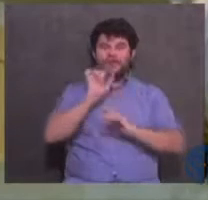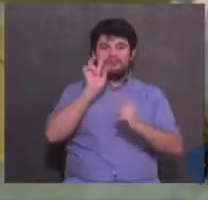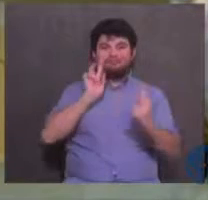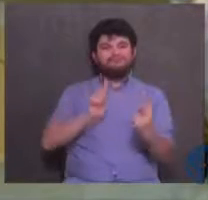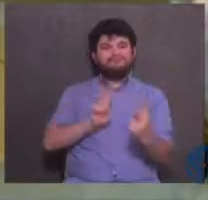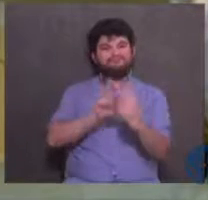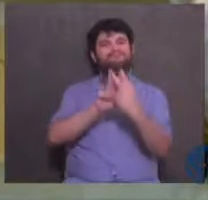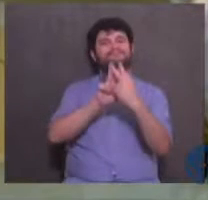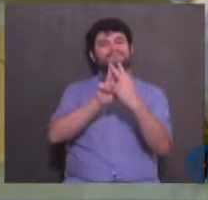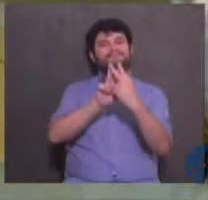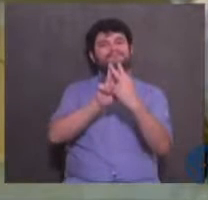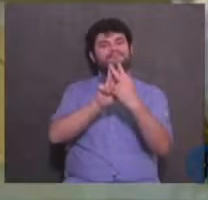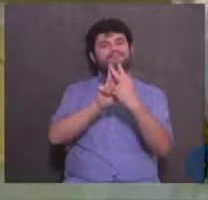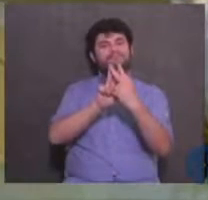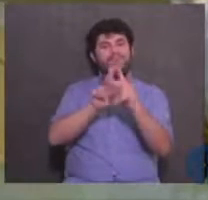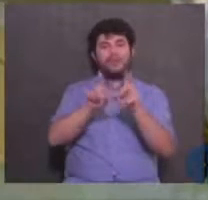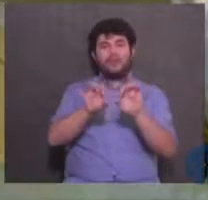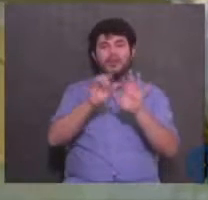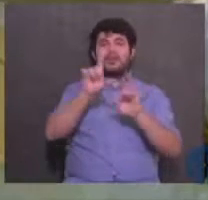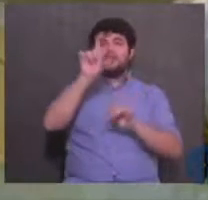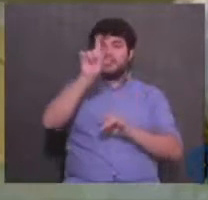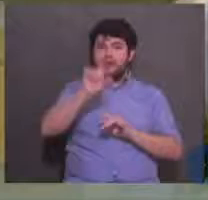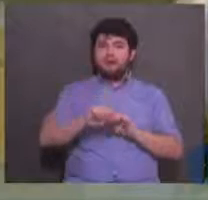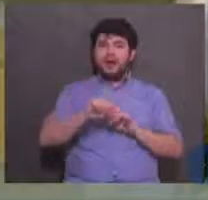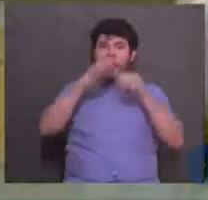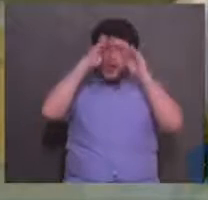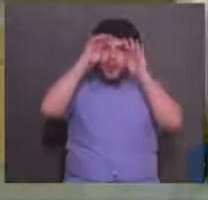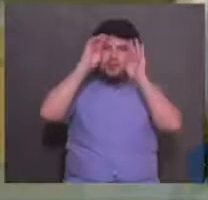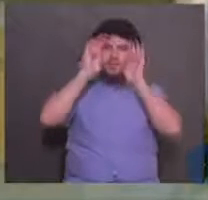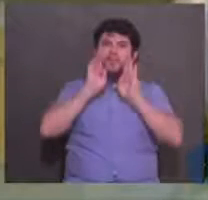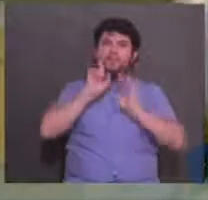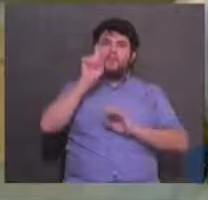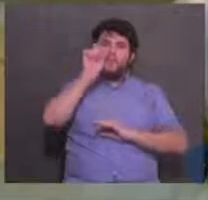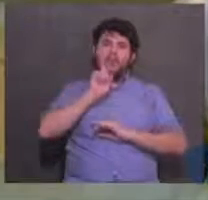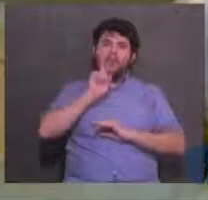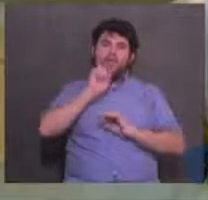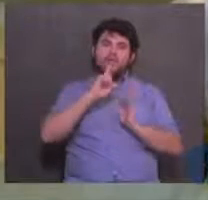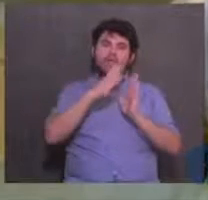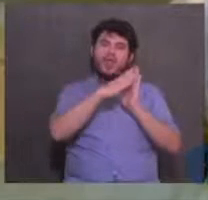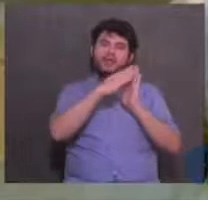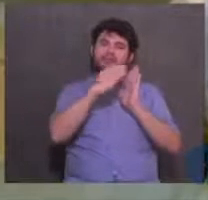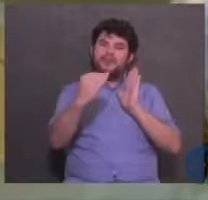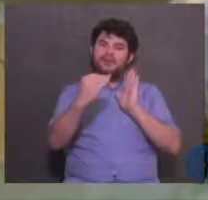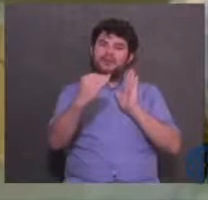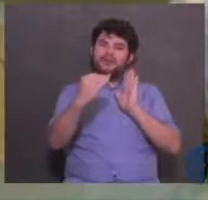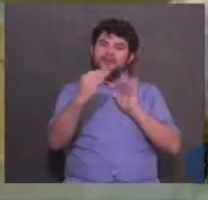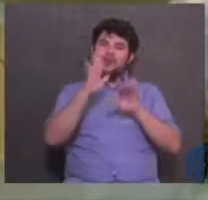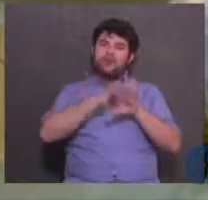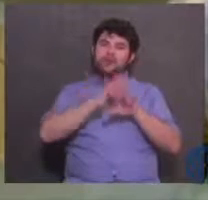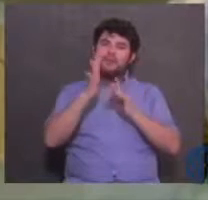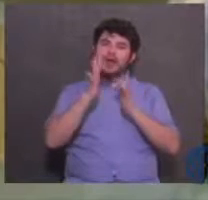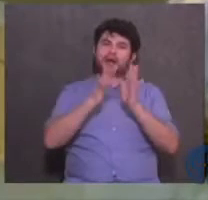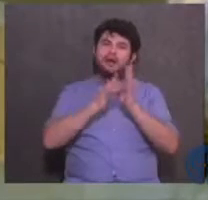imitando essa mulher que se reveste da luz de Cristo que aqui recebemos.